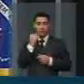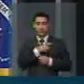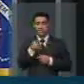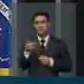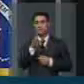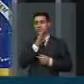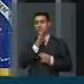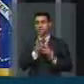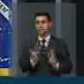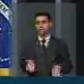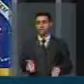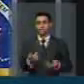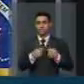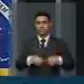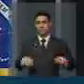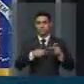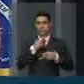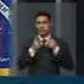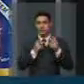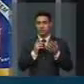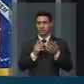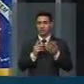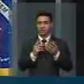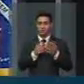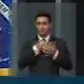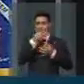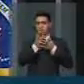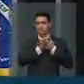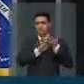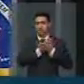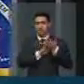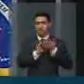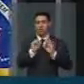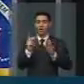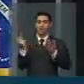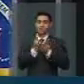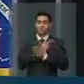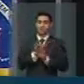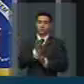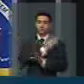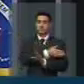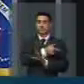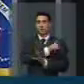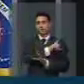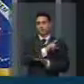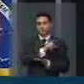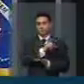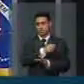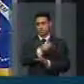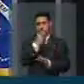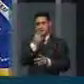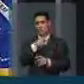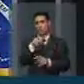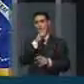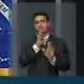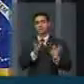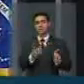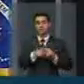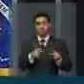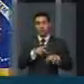seria dispensável eu aqui fazer qualquer comentário a respeito daquele período da história recente do país, fato é que o país